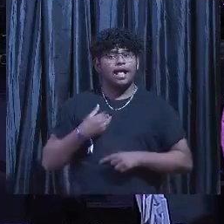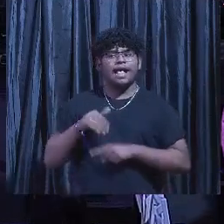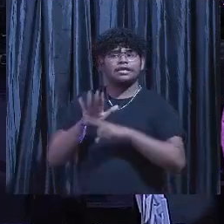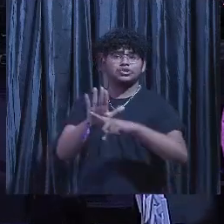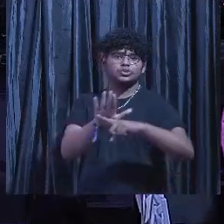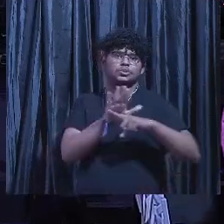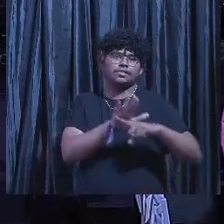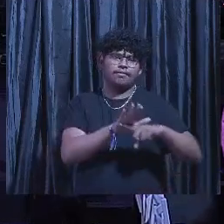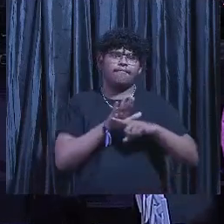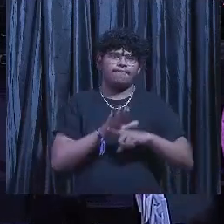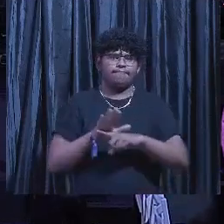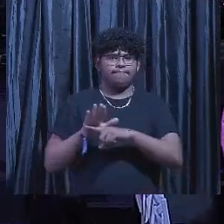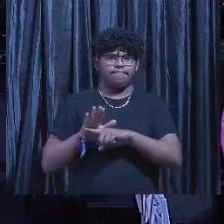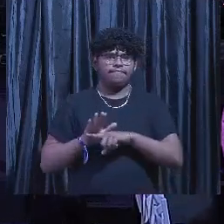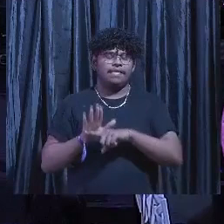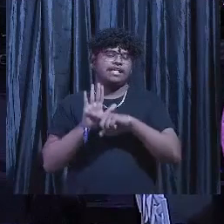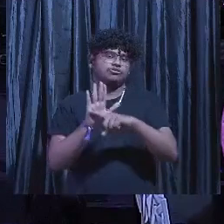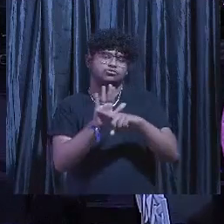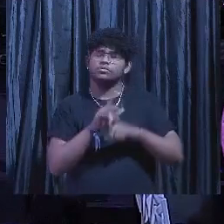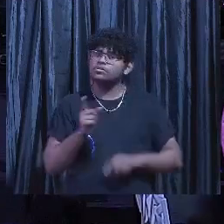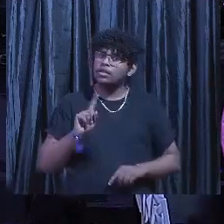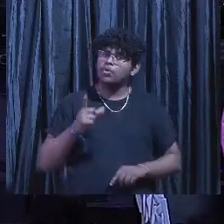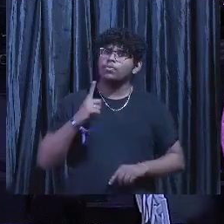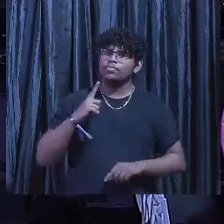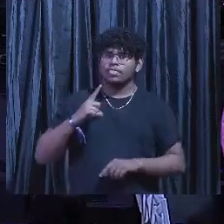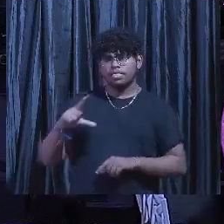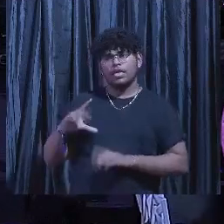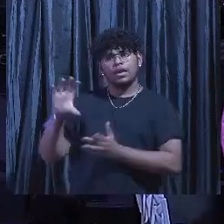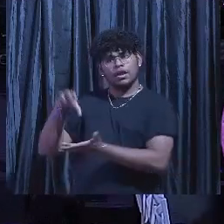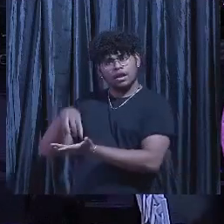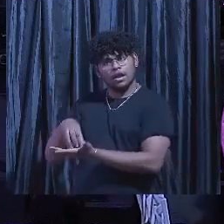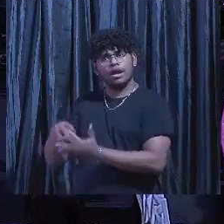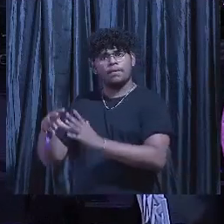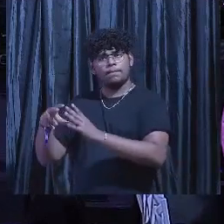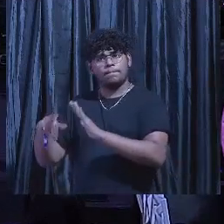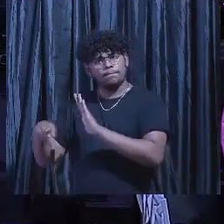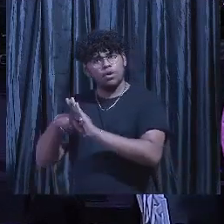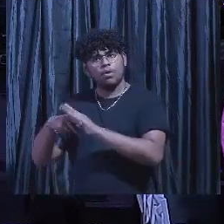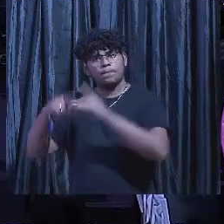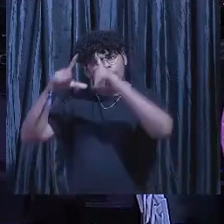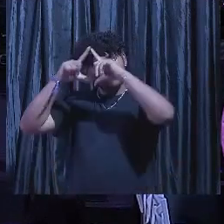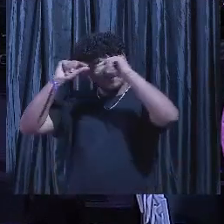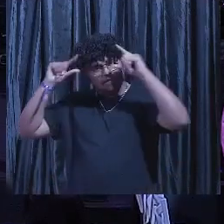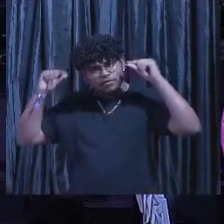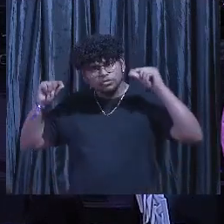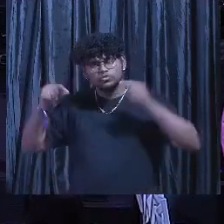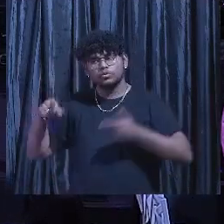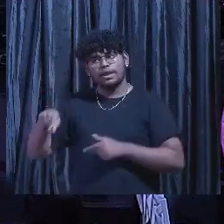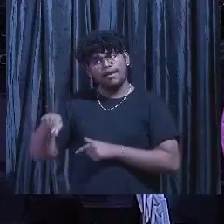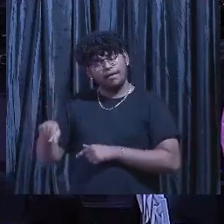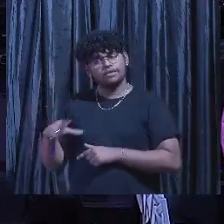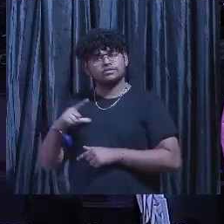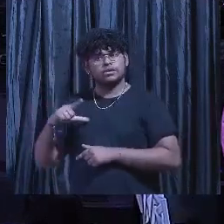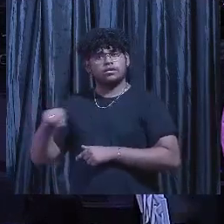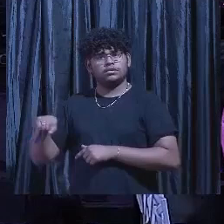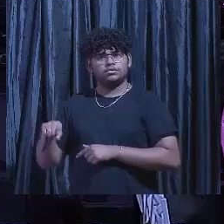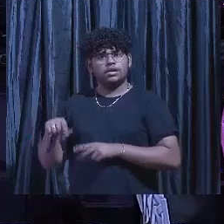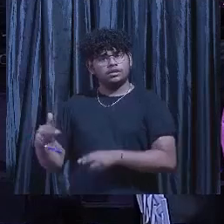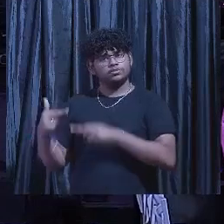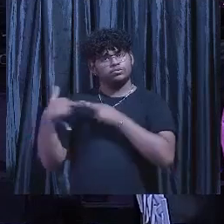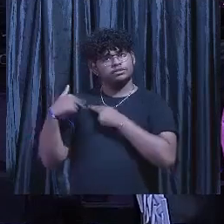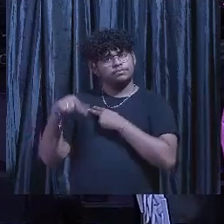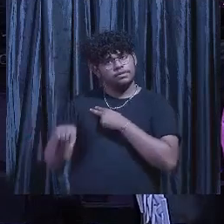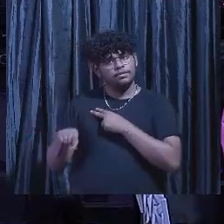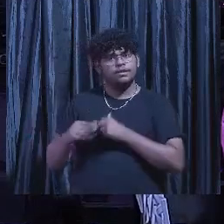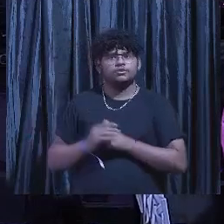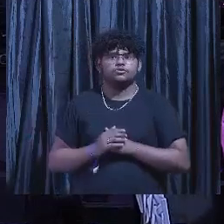A gente tem órgãos, comissões dentro da prefeitura que devem ser responsabilizadas por fazer isso aqui. E a gente precisa